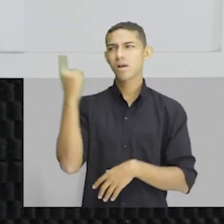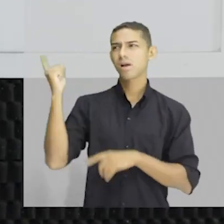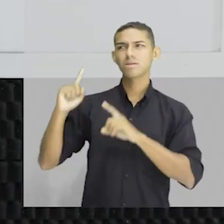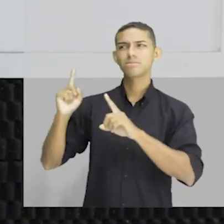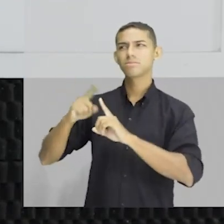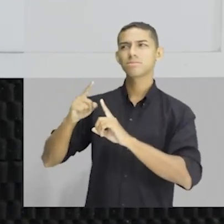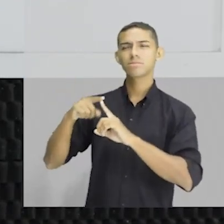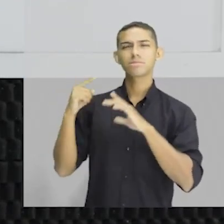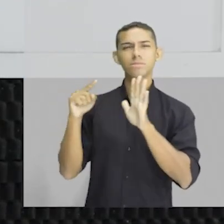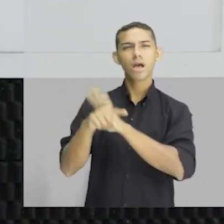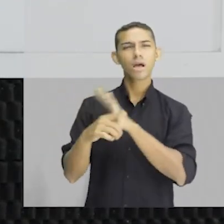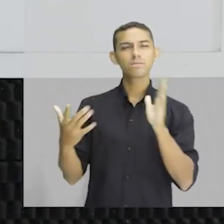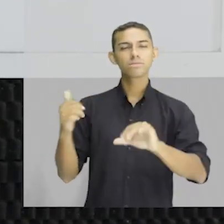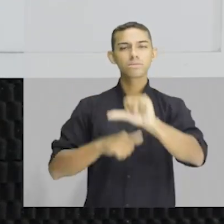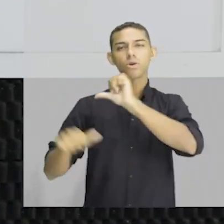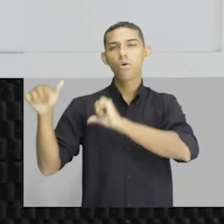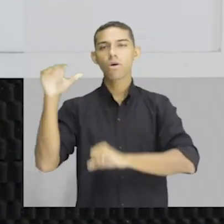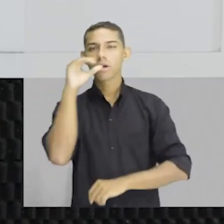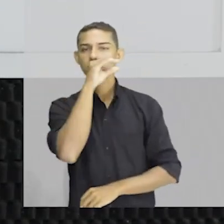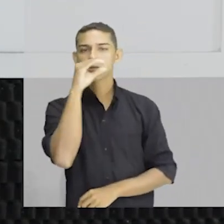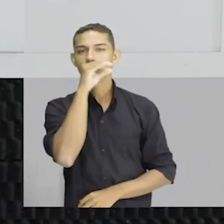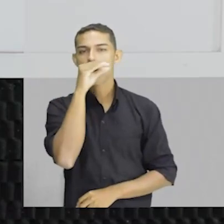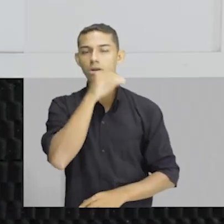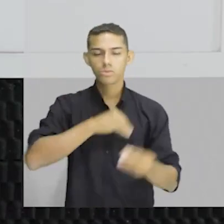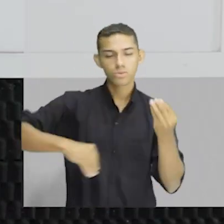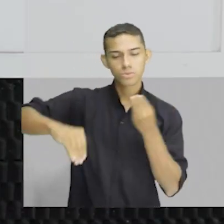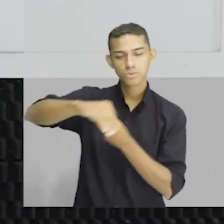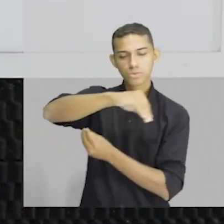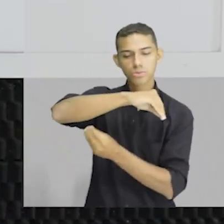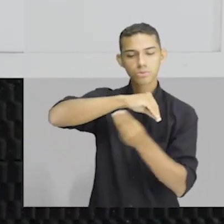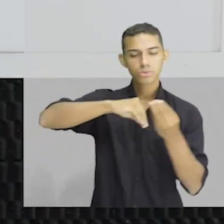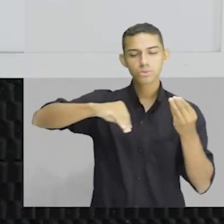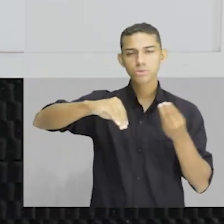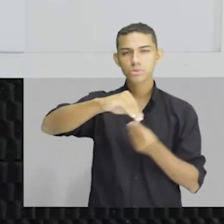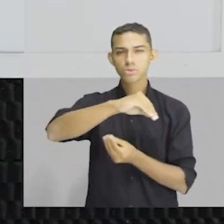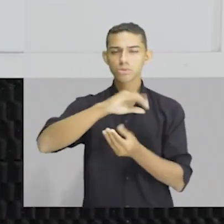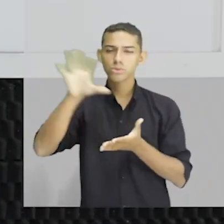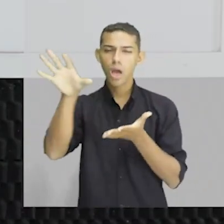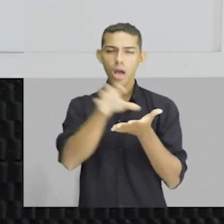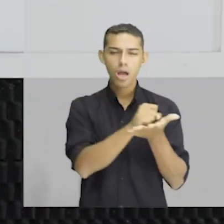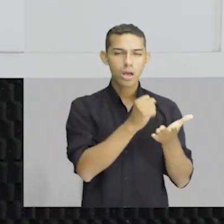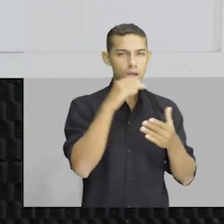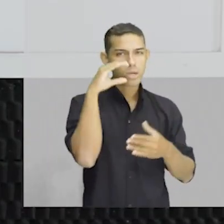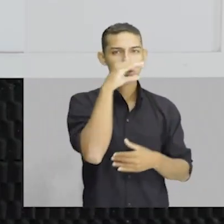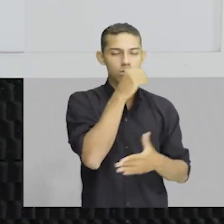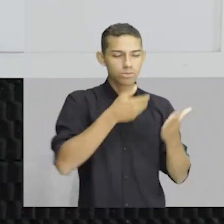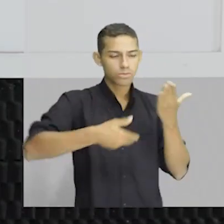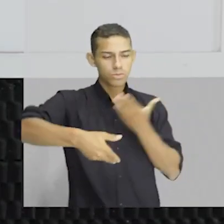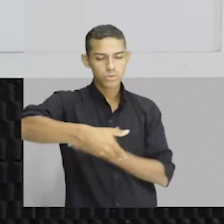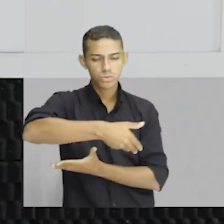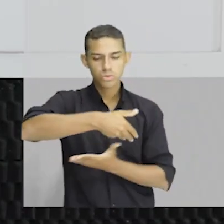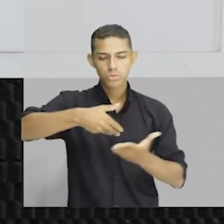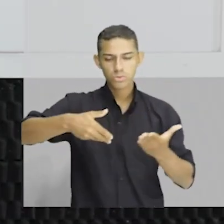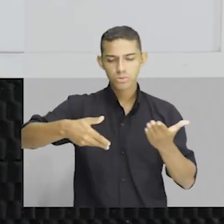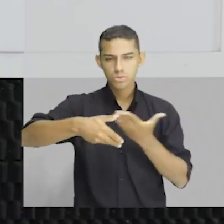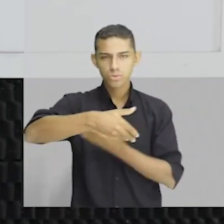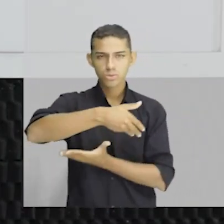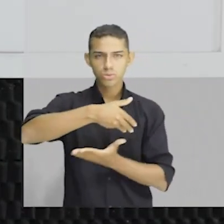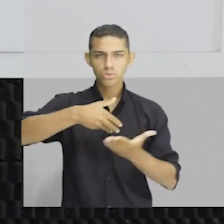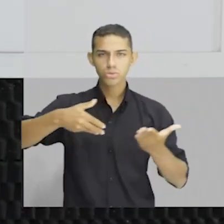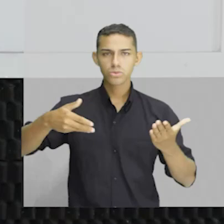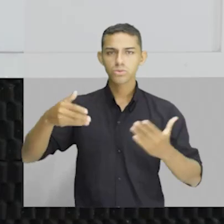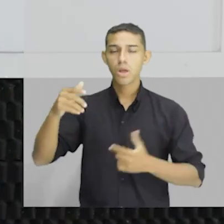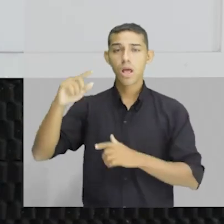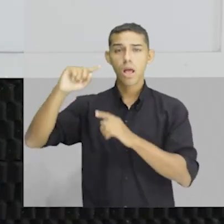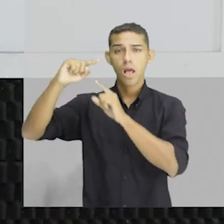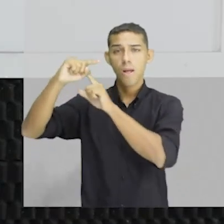é troca de calor eles vão misturando vão transferindo calor de um para o outro tá essa questão é